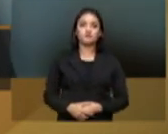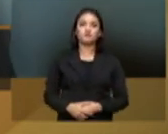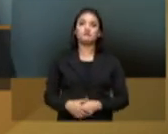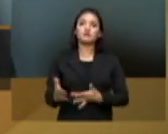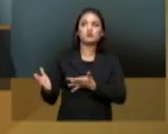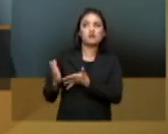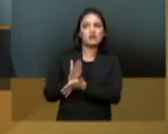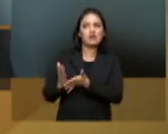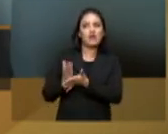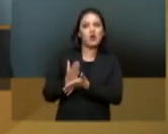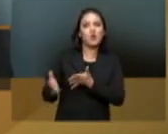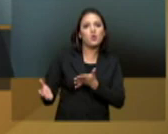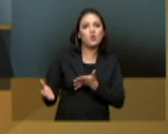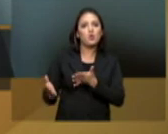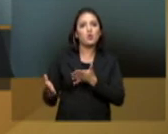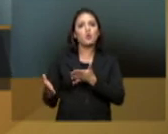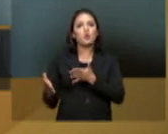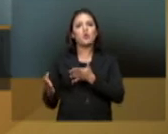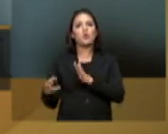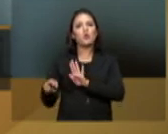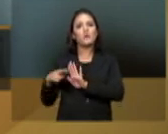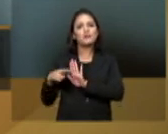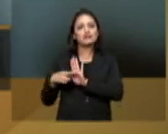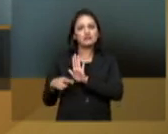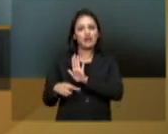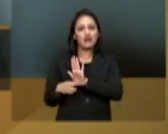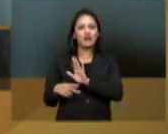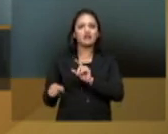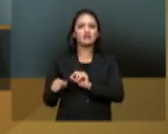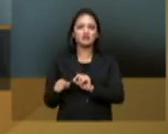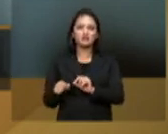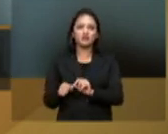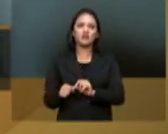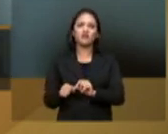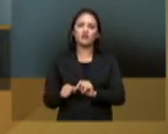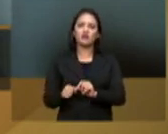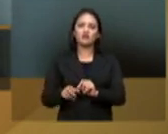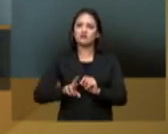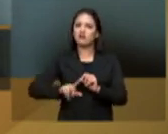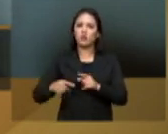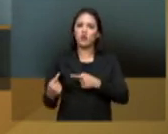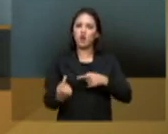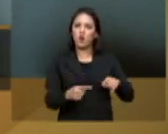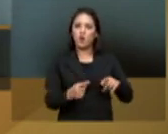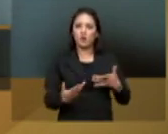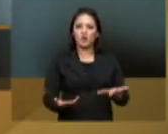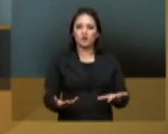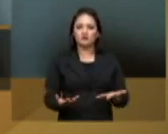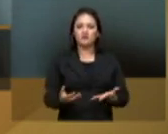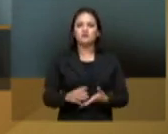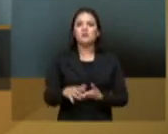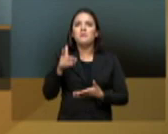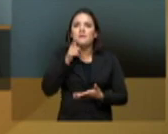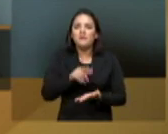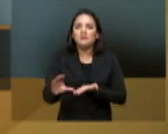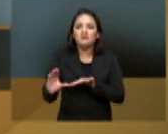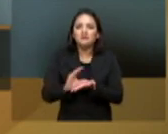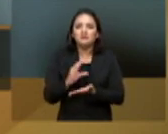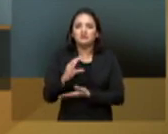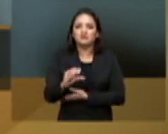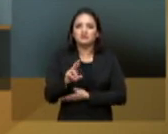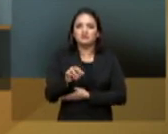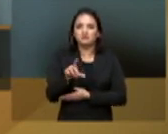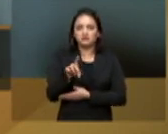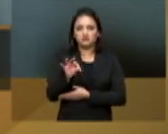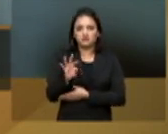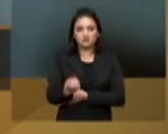certas restrições feitas pela lei ordinária em relação à possibilidade de apuração de créditos no sistema não cumulativo de